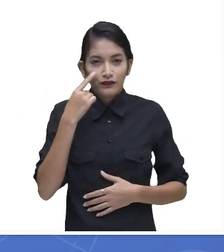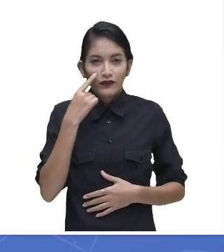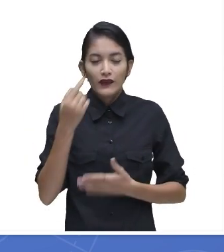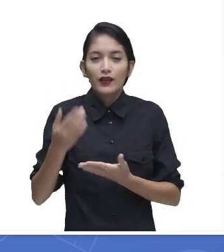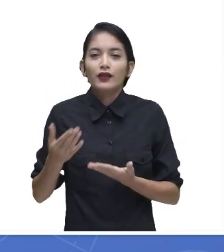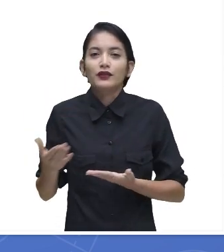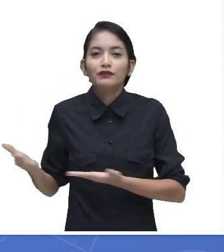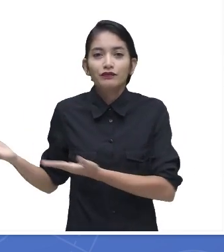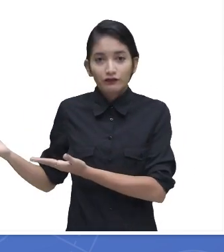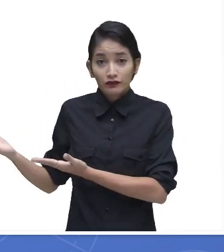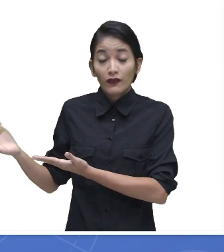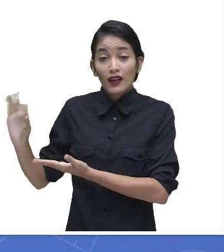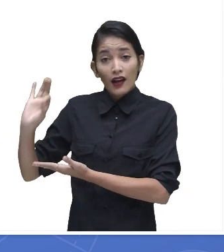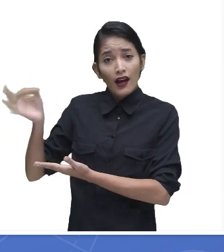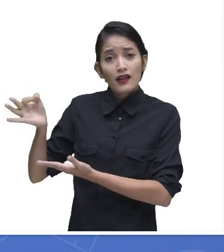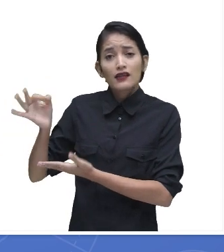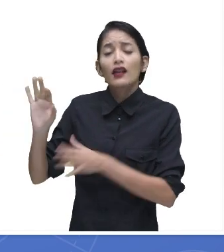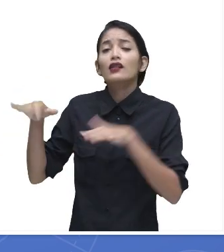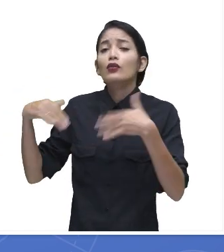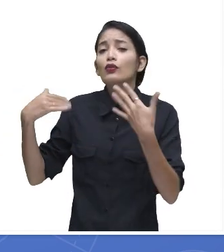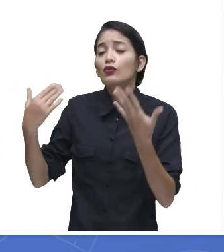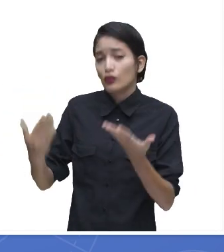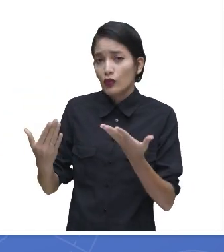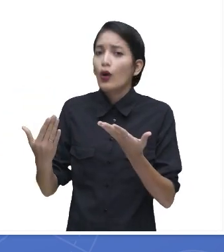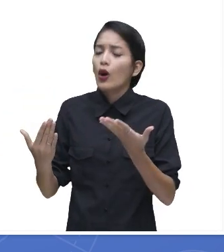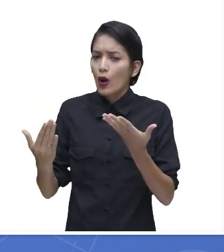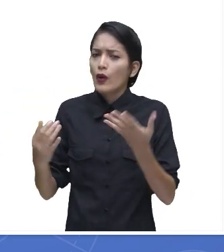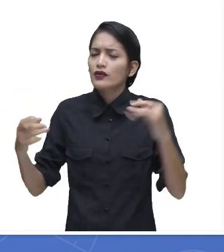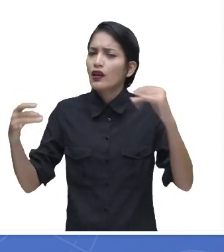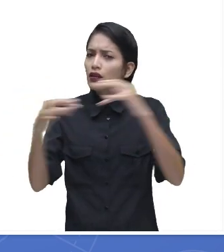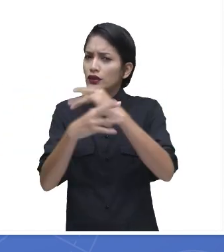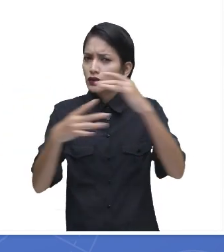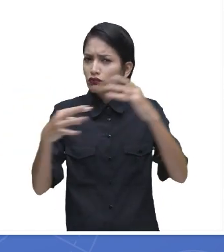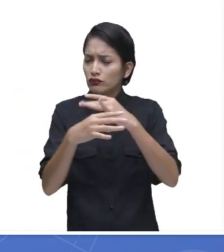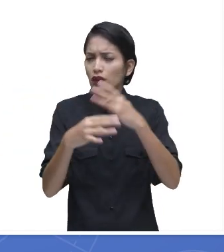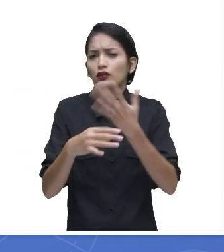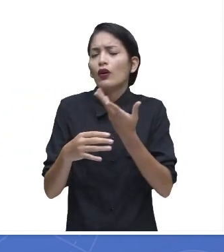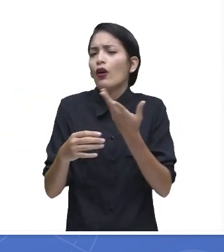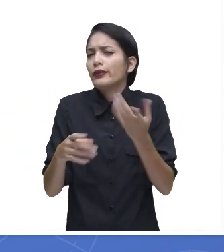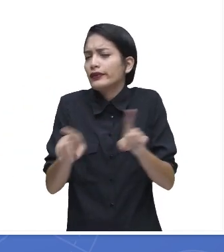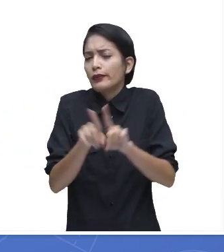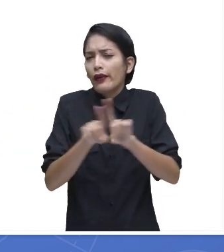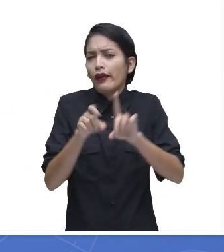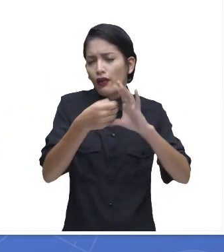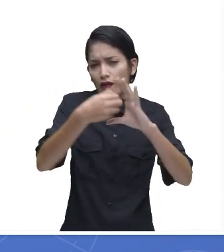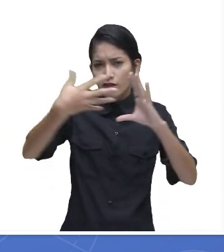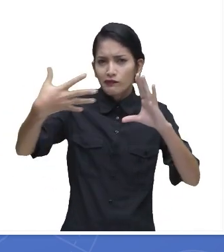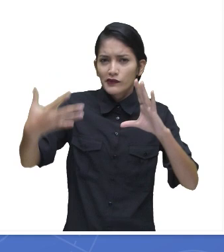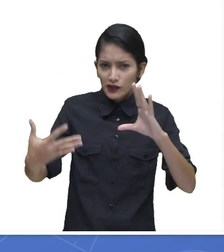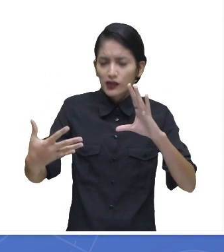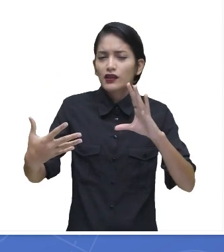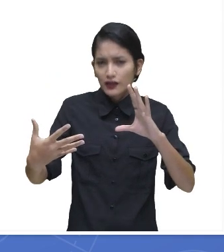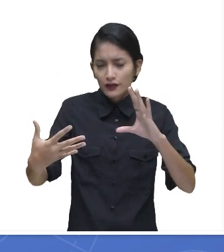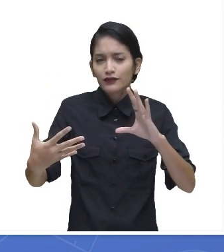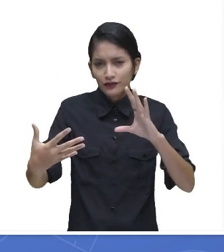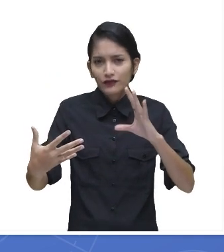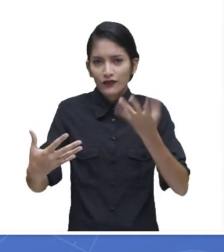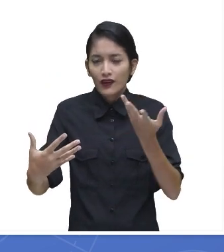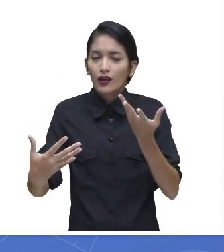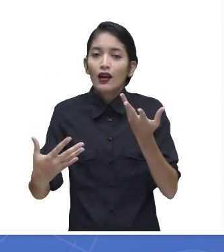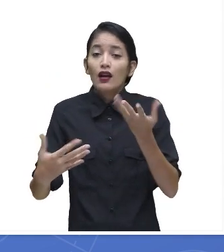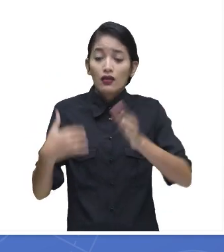tela. A alternativa correta aí, gente, sobre as metrópoles, né? Sobre as características do processo